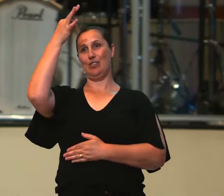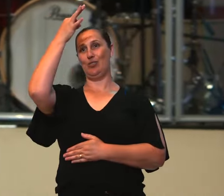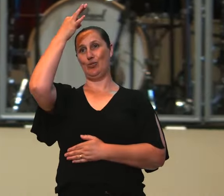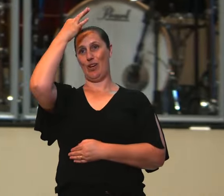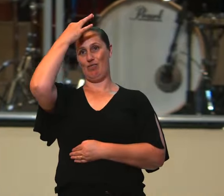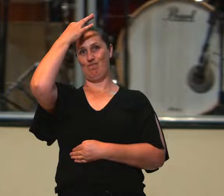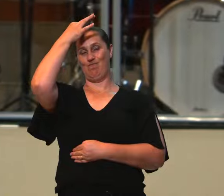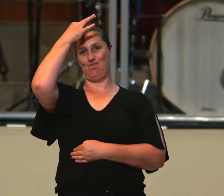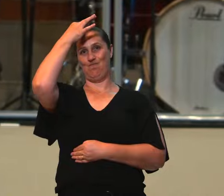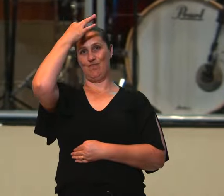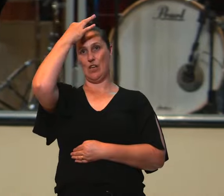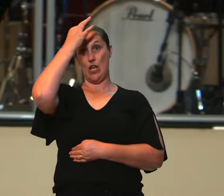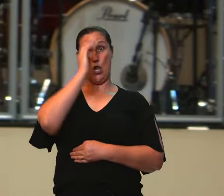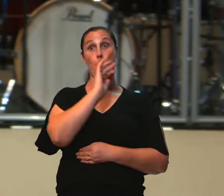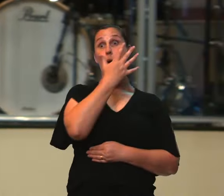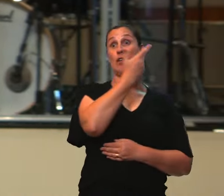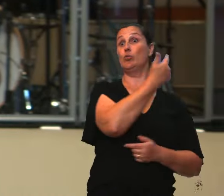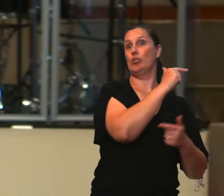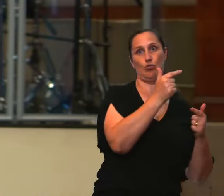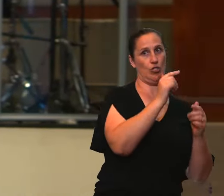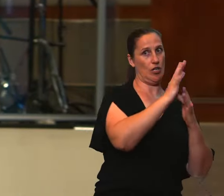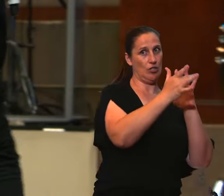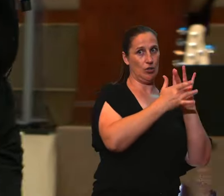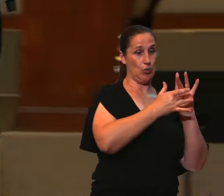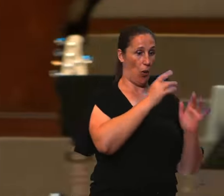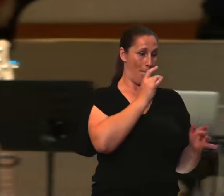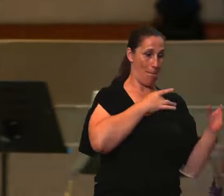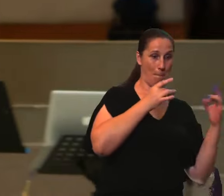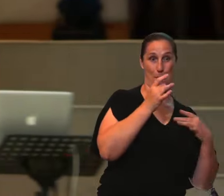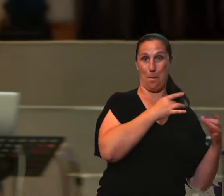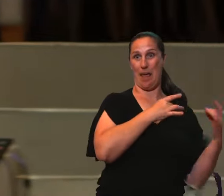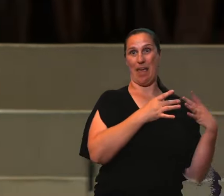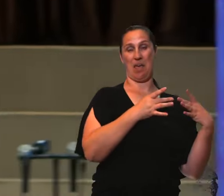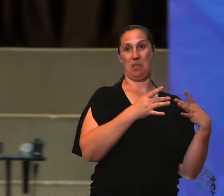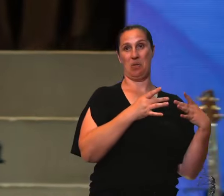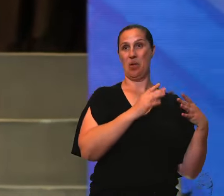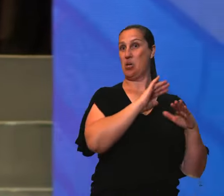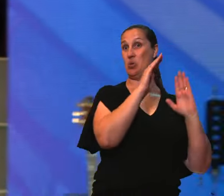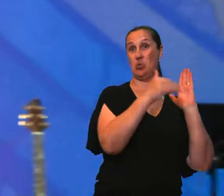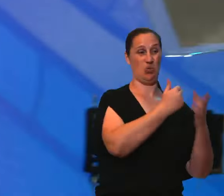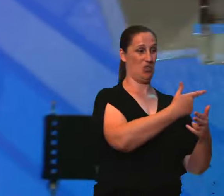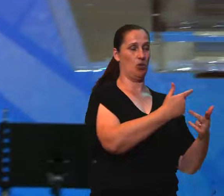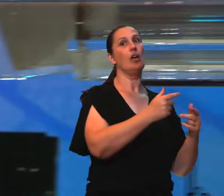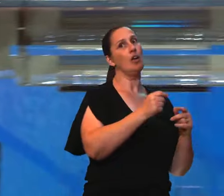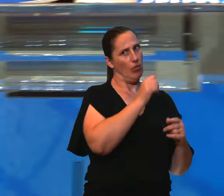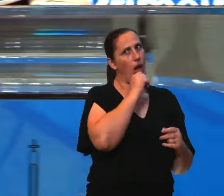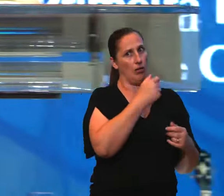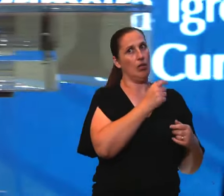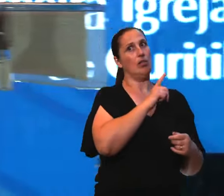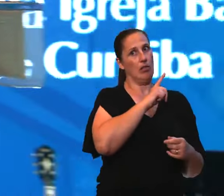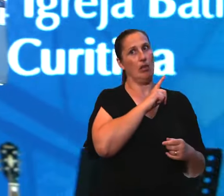tinha Jesus eu tinha medo de tudo hoje ainda tenho medo de uns trem